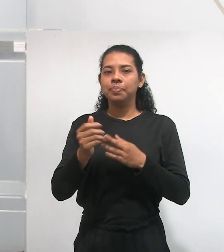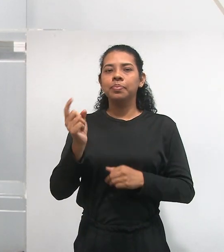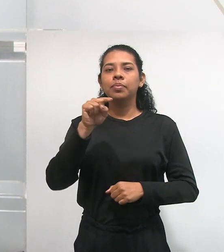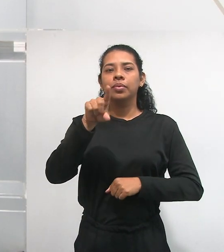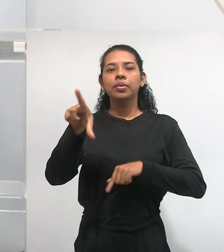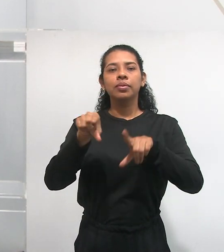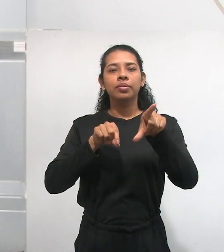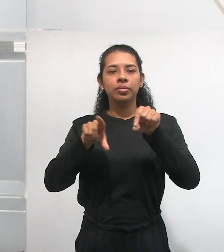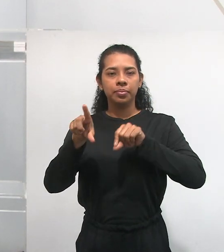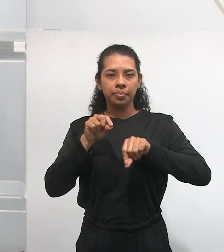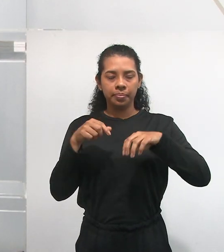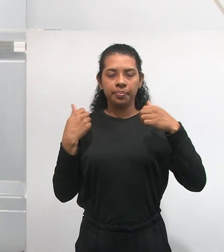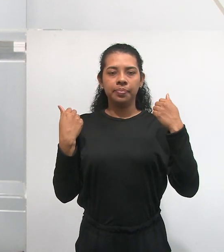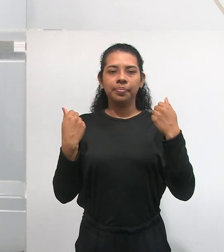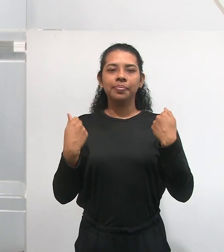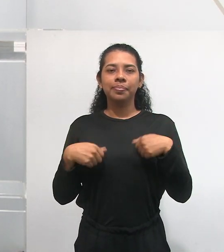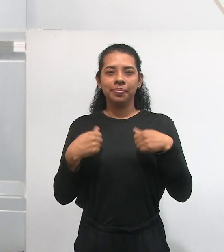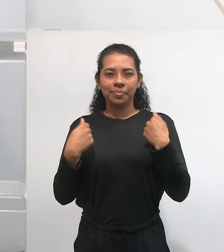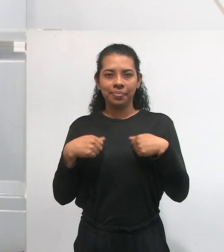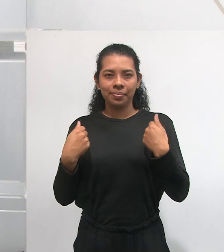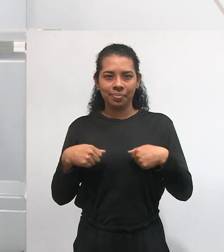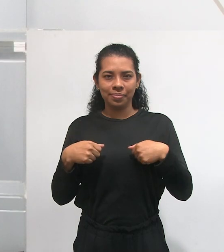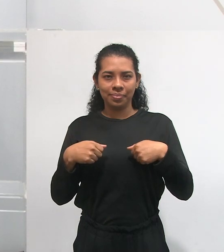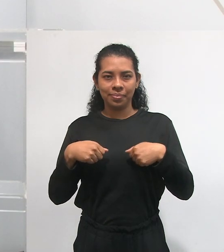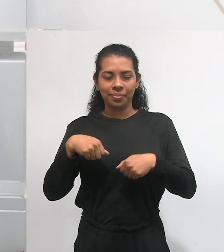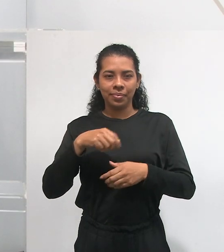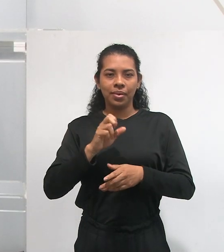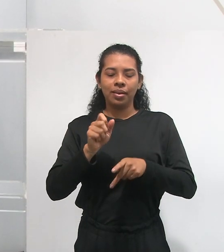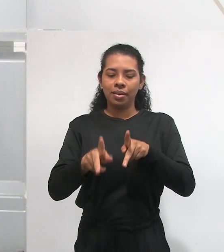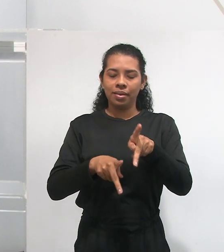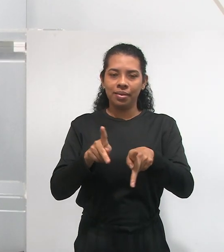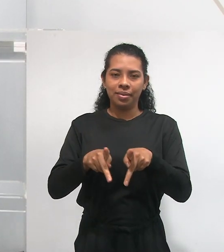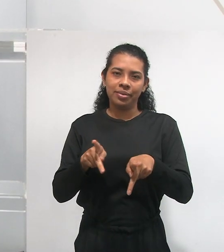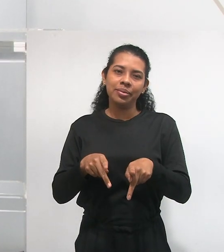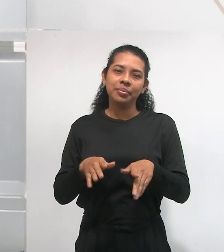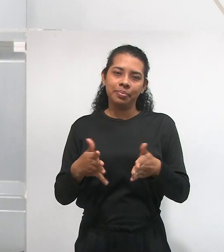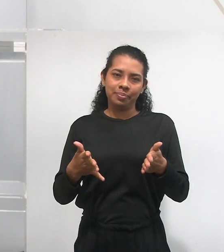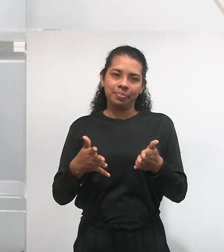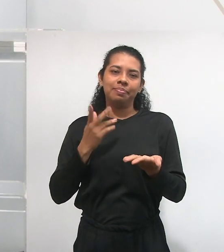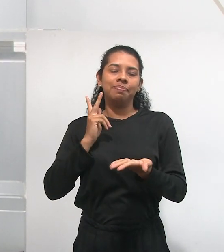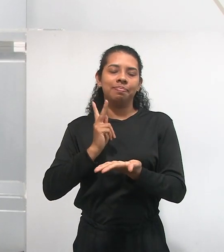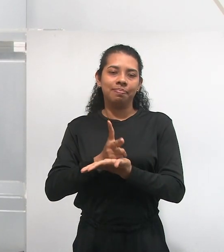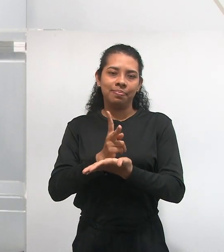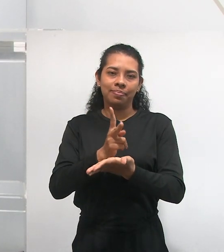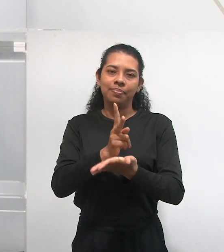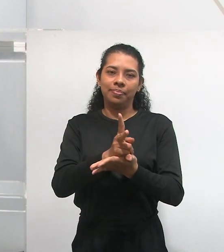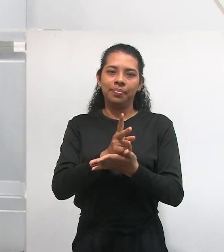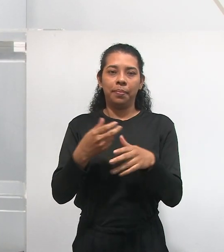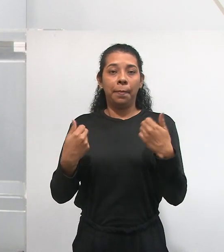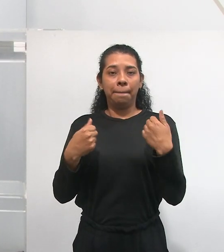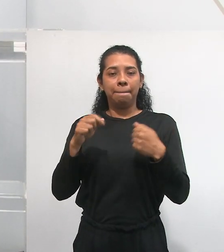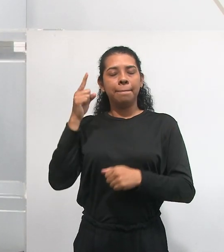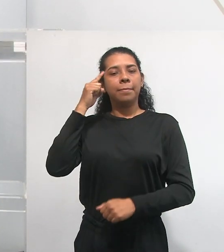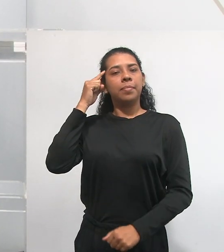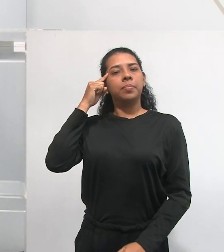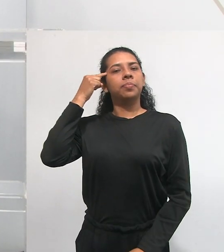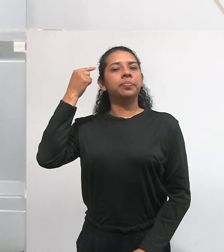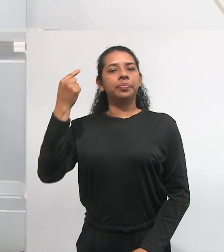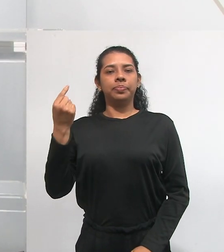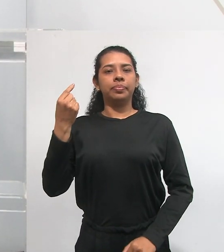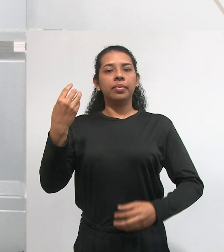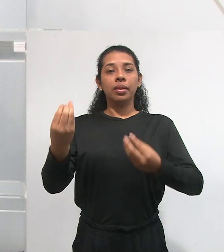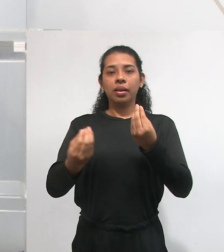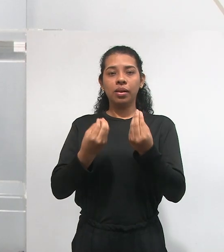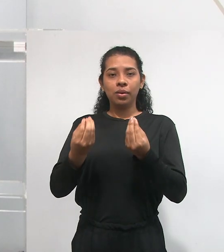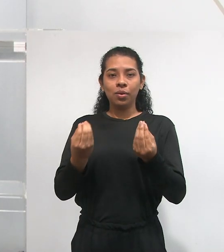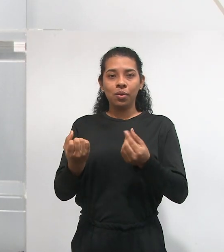da participação pública, da participação das pessoas, tá? Então pense, reflita sobre isso, como que você pode